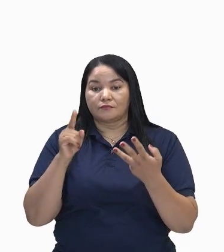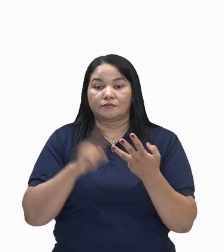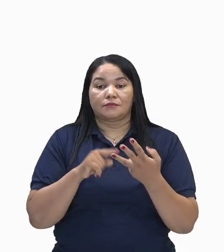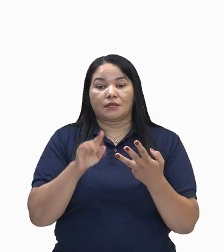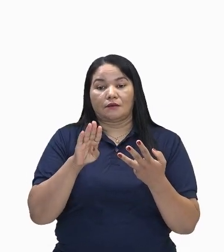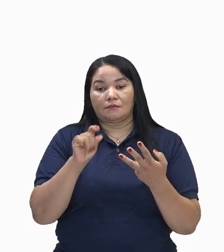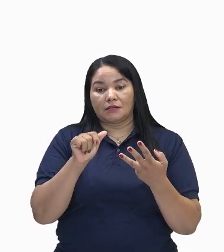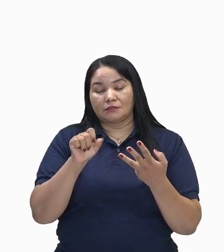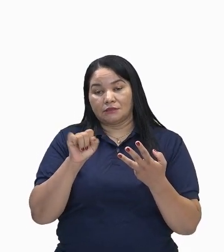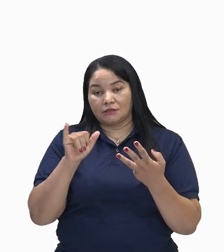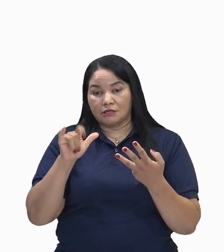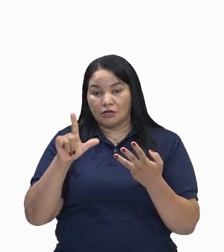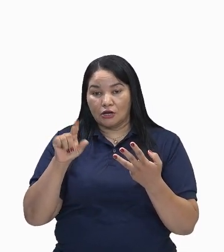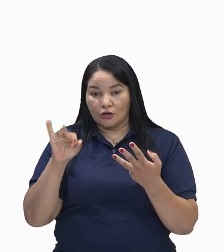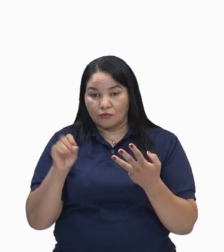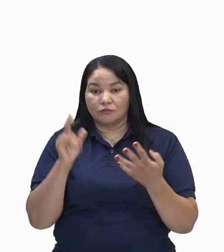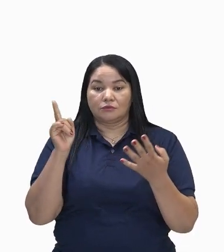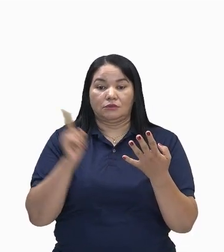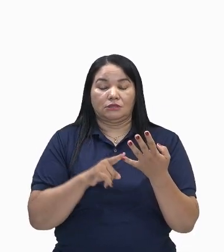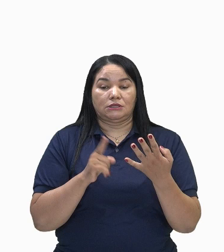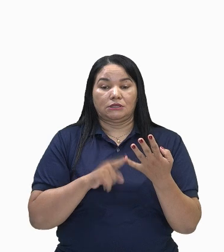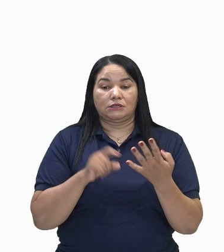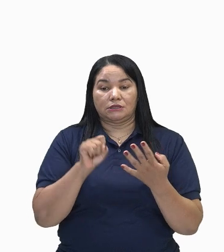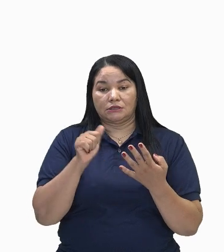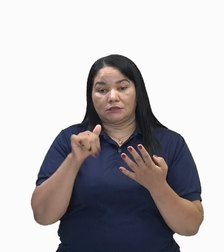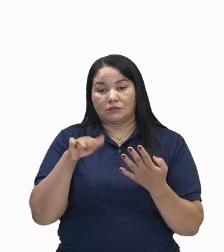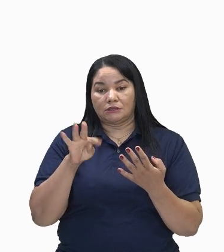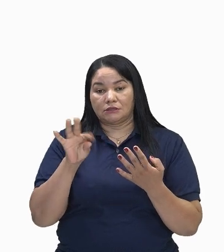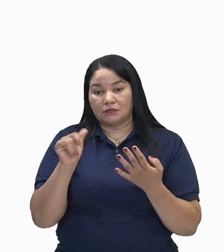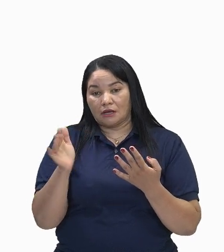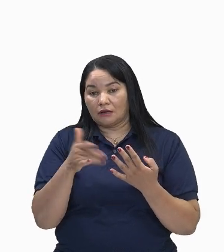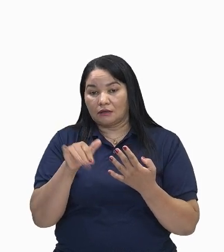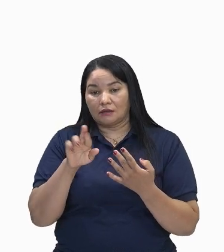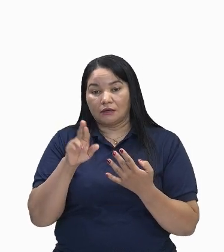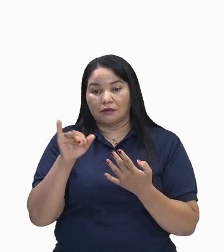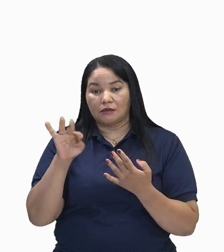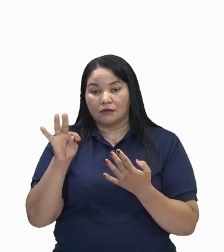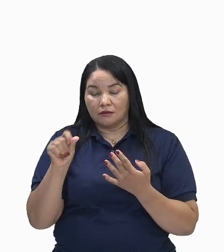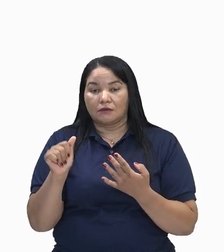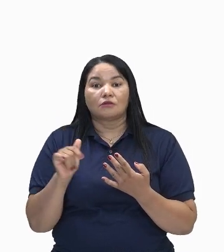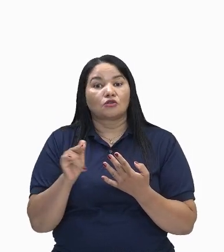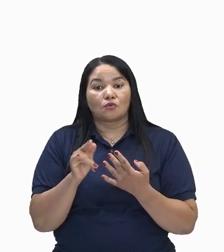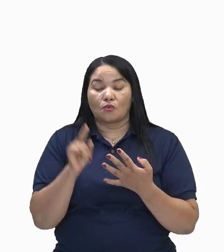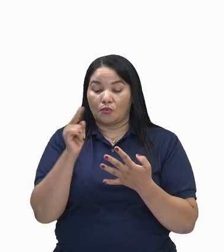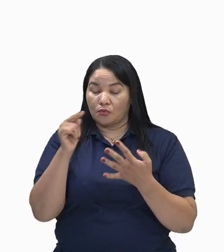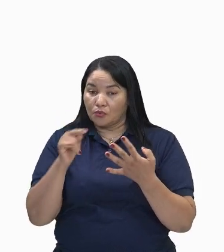Basílio da Gama e Santa Rita Durão. Esses poetas brasileiros todos